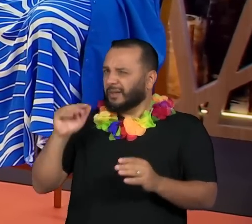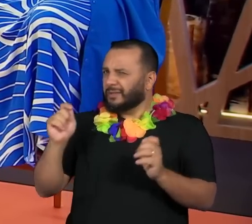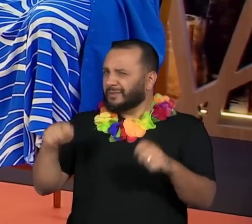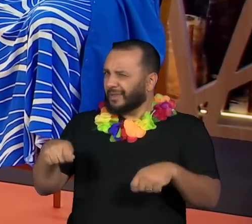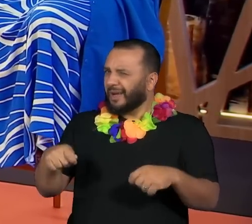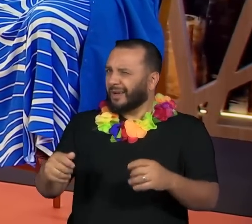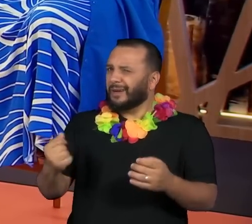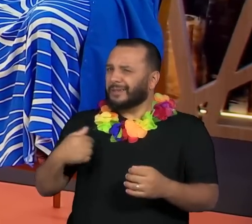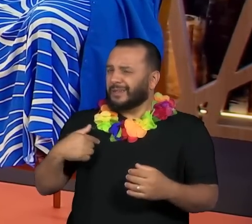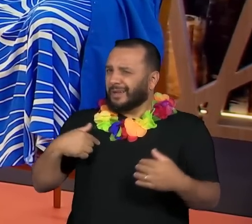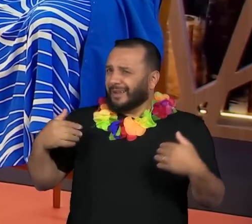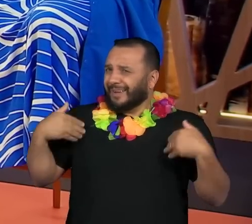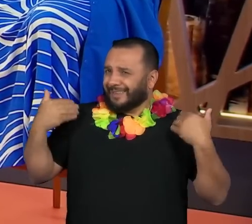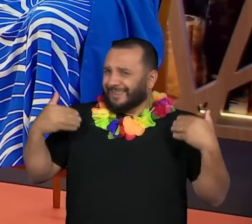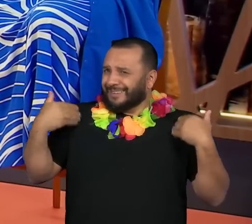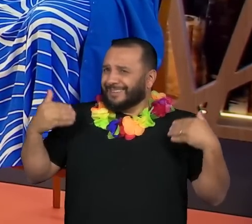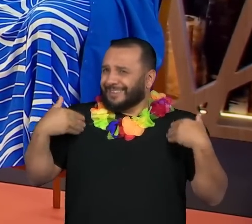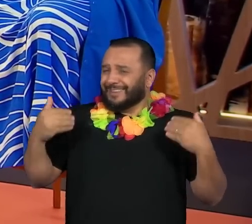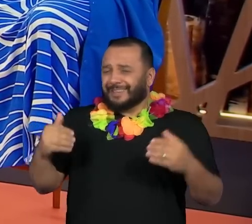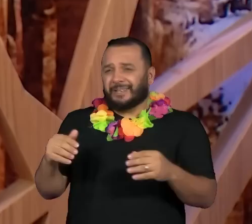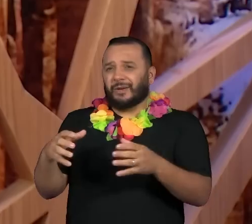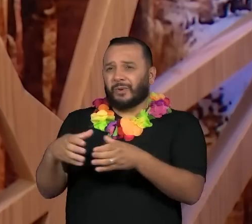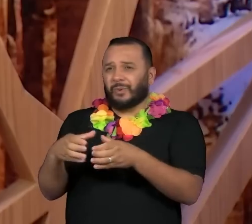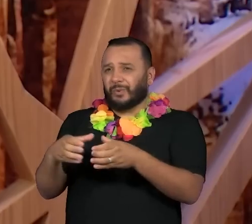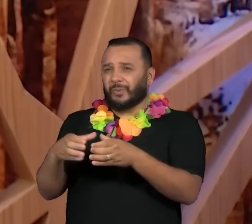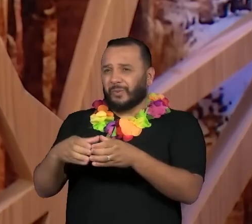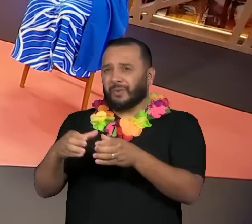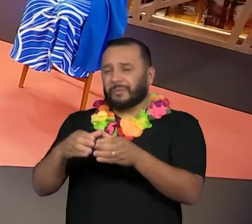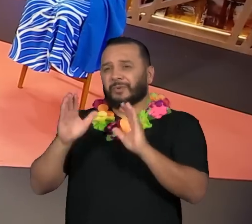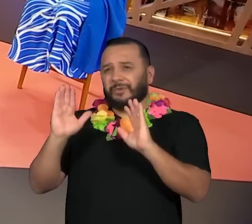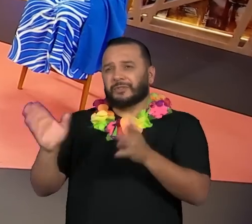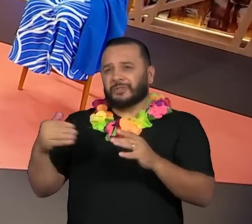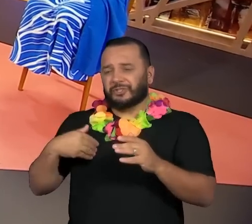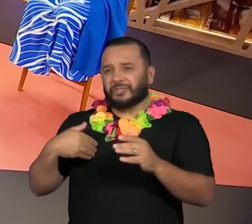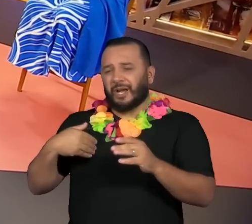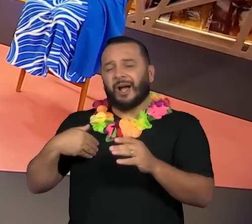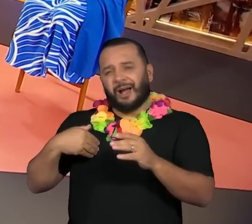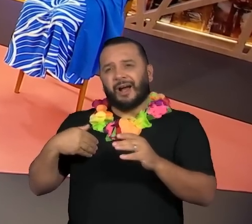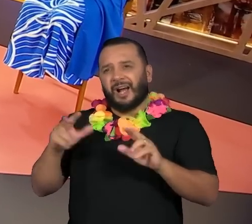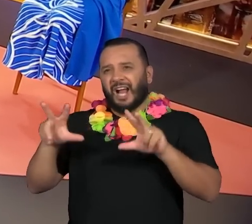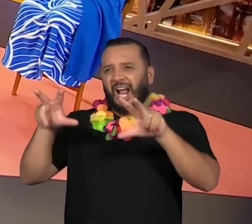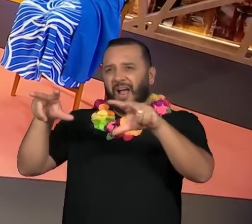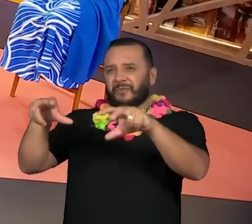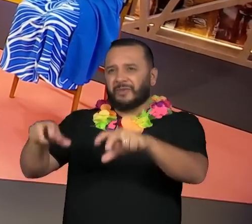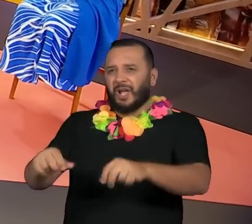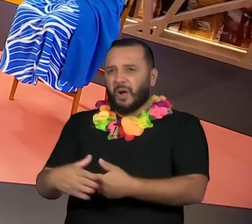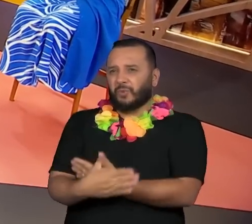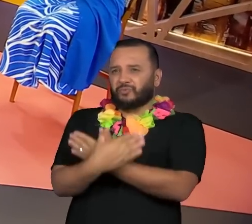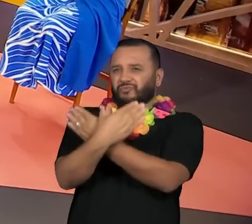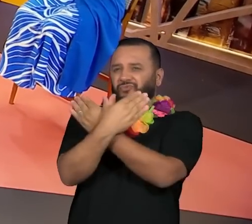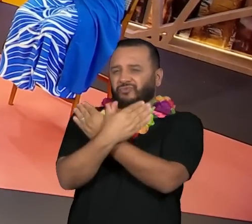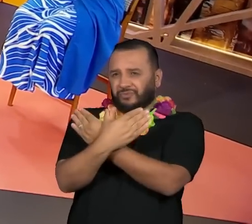essa alegria para as escolas de samba. Convidam a Gaviões para ser escola de samba, isso